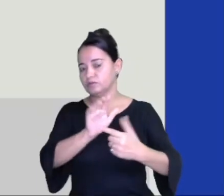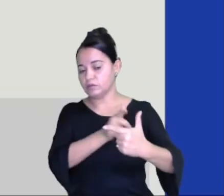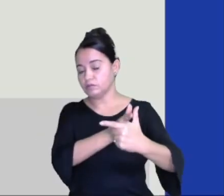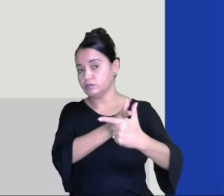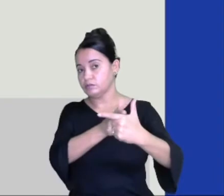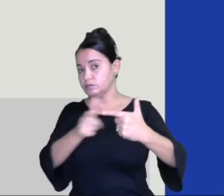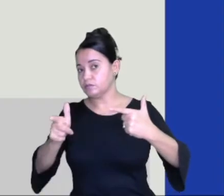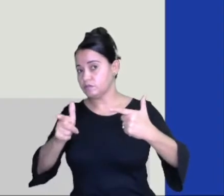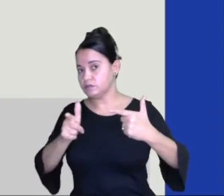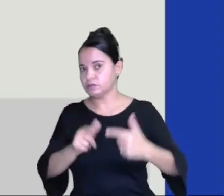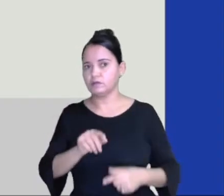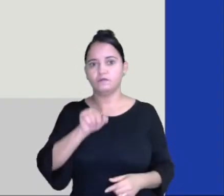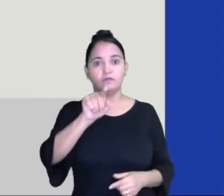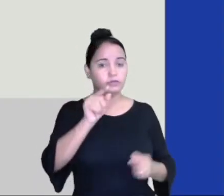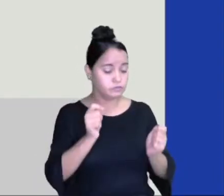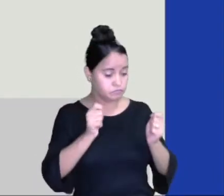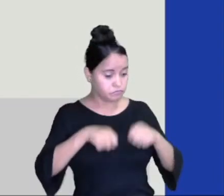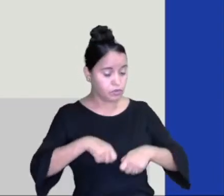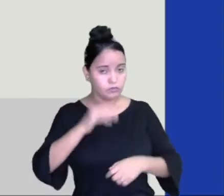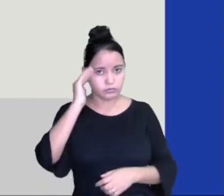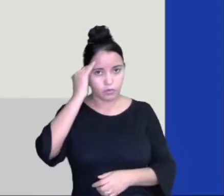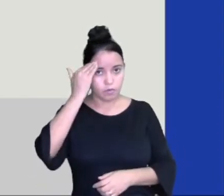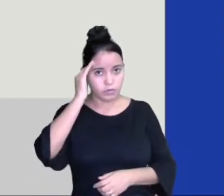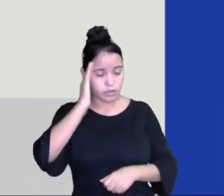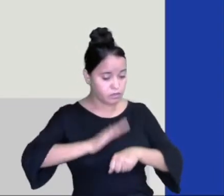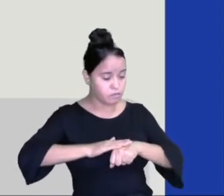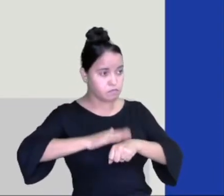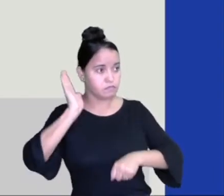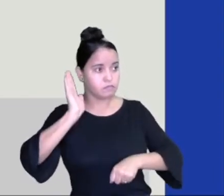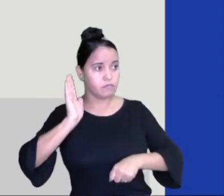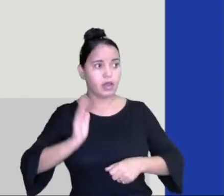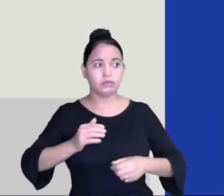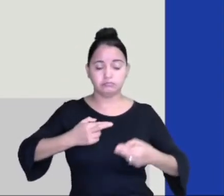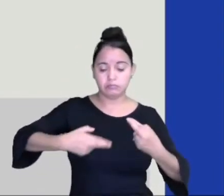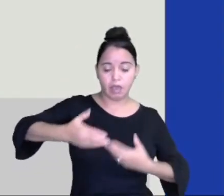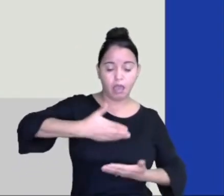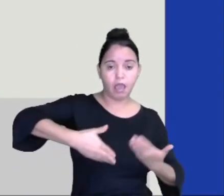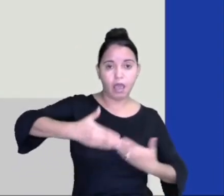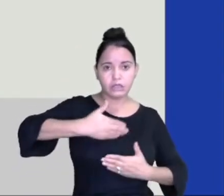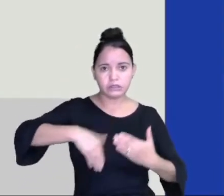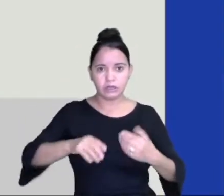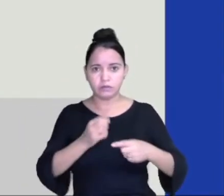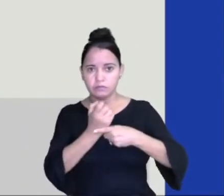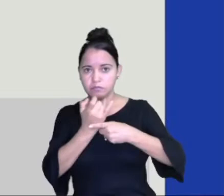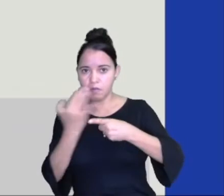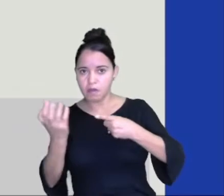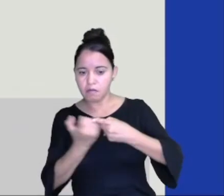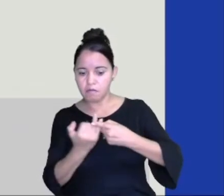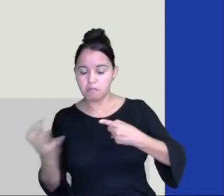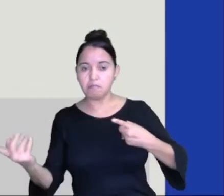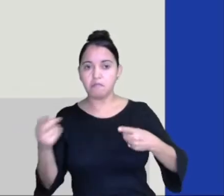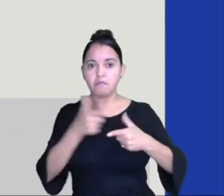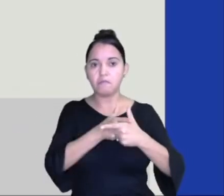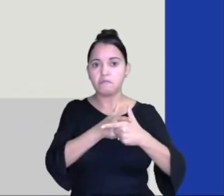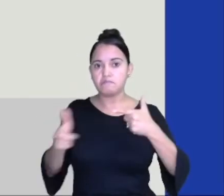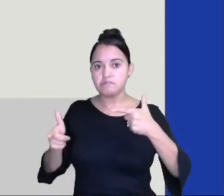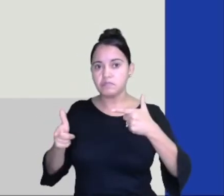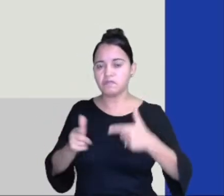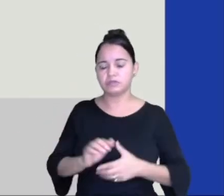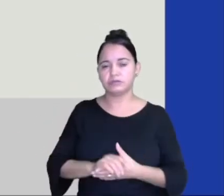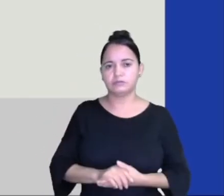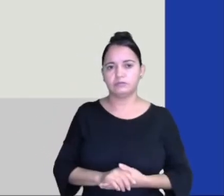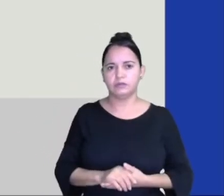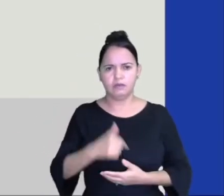divisão, para que você possa compreender um pouco mais dessa relação da fração com a divisão. Ah, professor, mas a senhora está esquecendo da